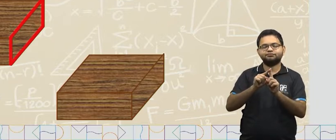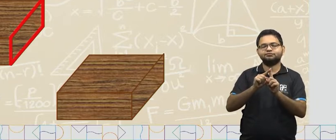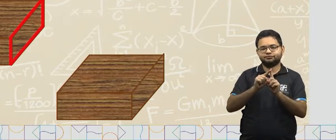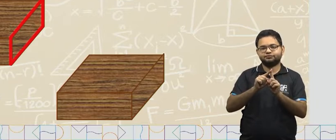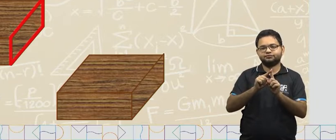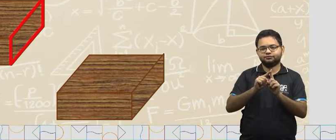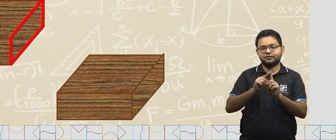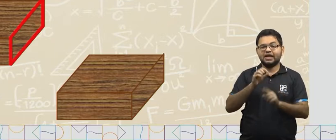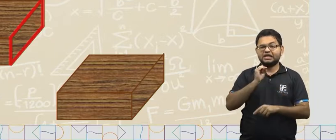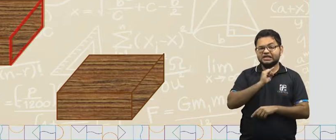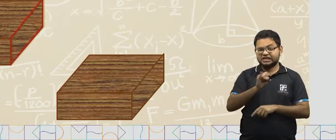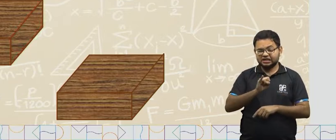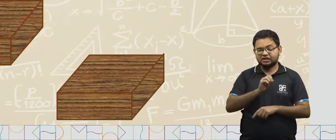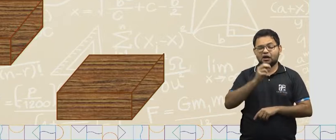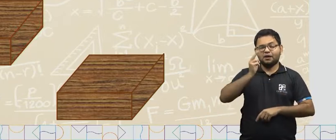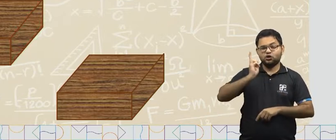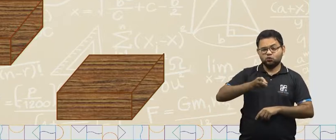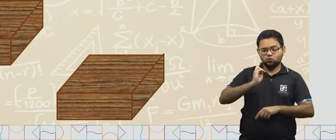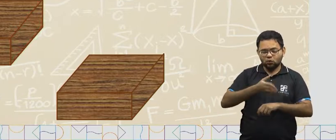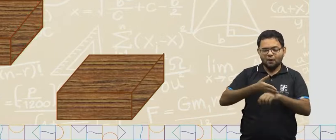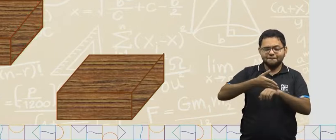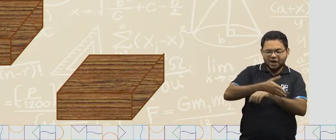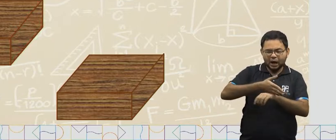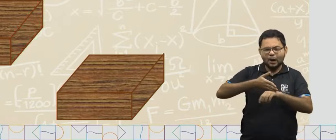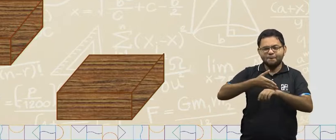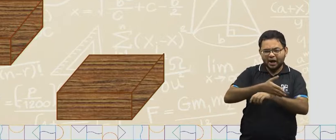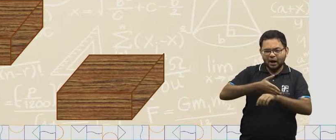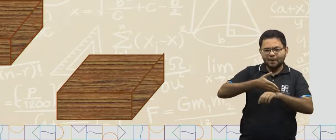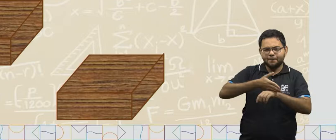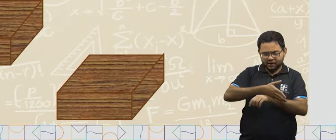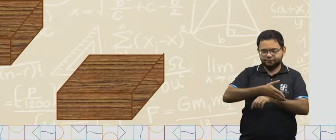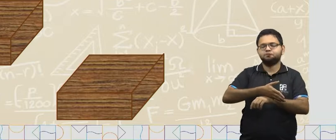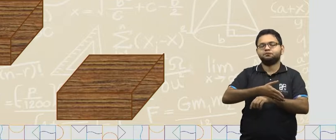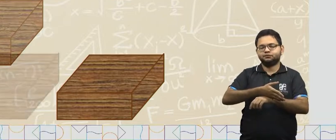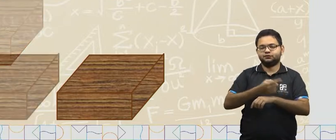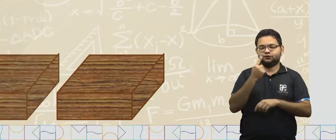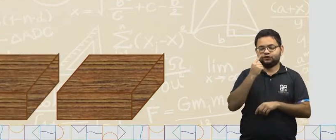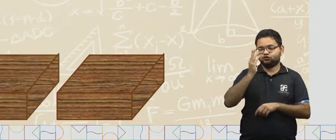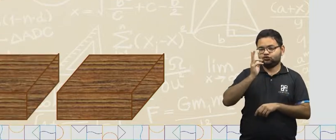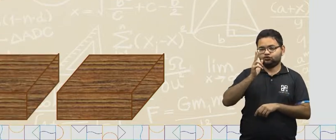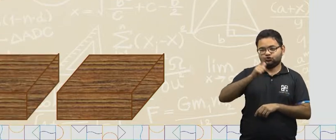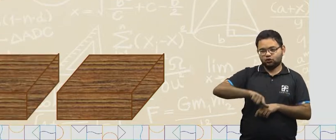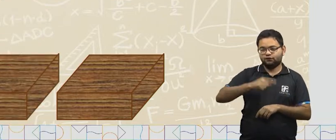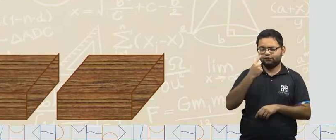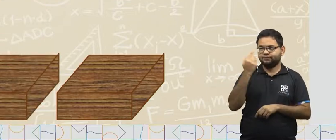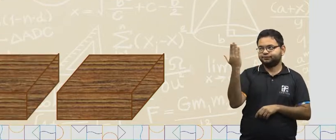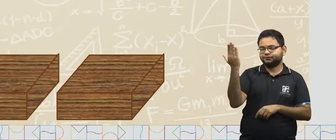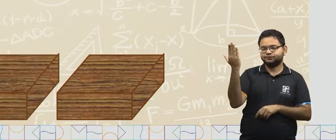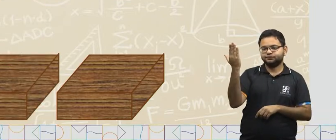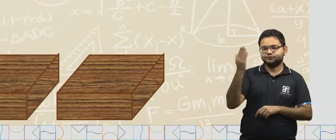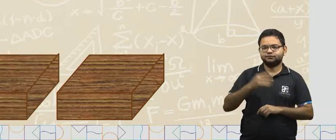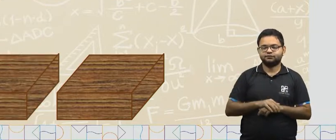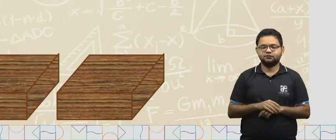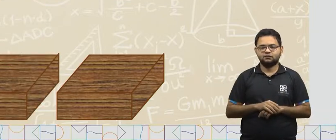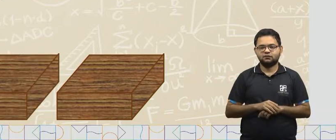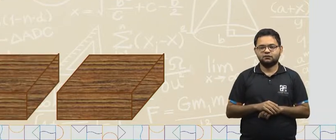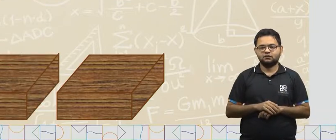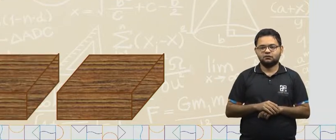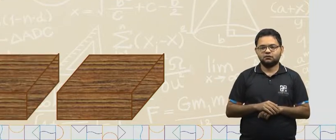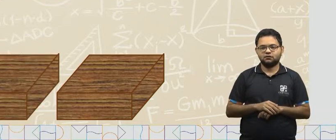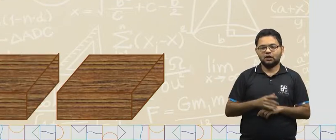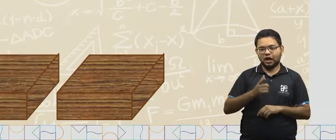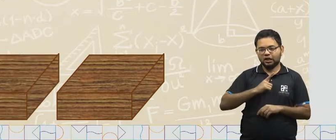cortada da mesma maneira e na mesma direção. Vamos cortar de novo. Cortando este pedaço de madeira,